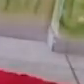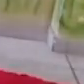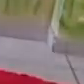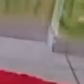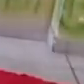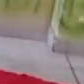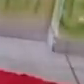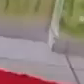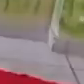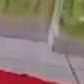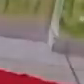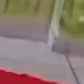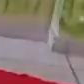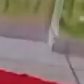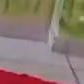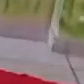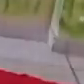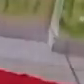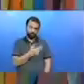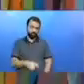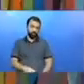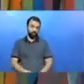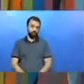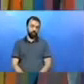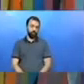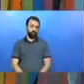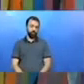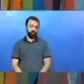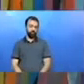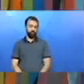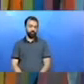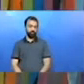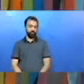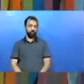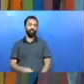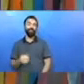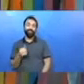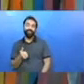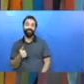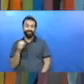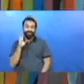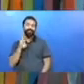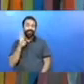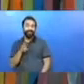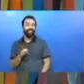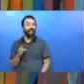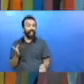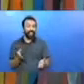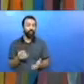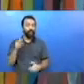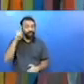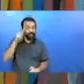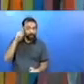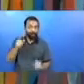trazendo alegria e diversão. Vocês gostaram da história? Muito divertida, não é? Vamos relembrar os